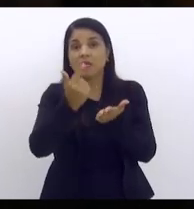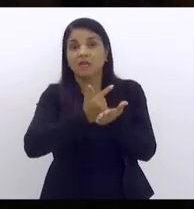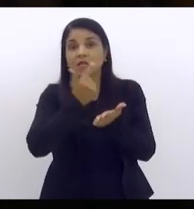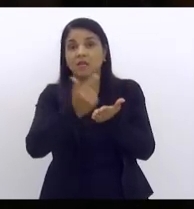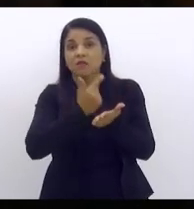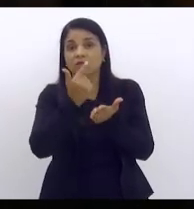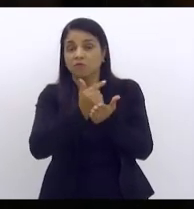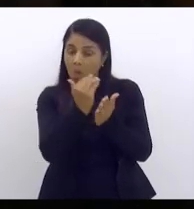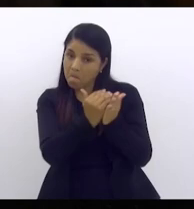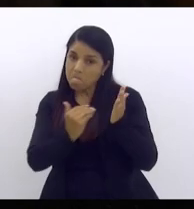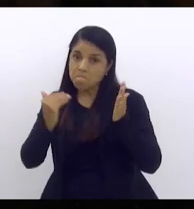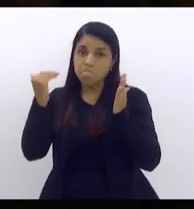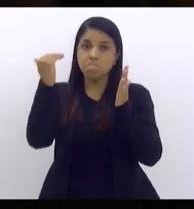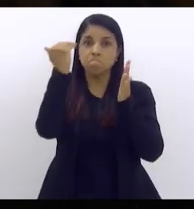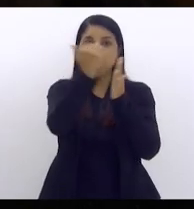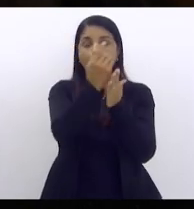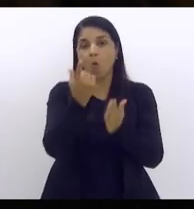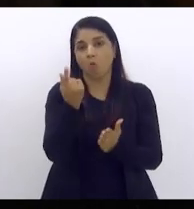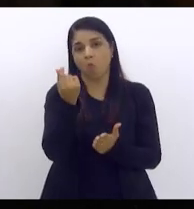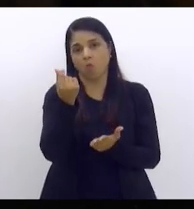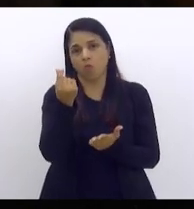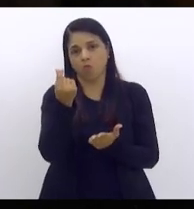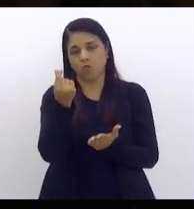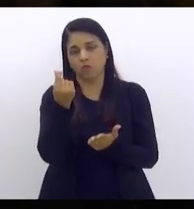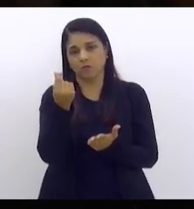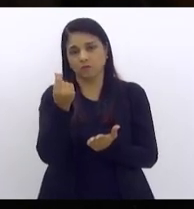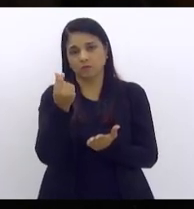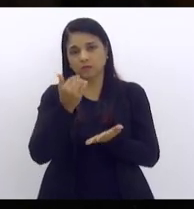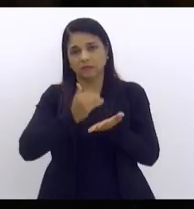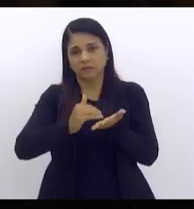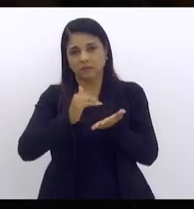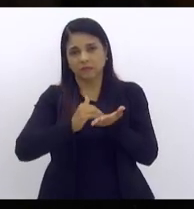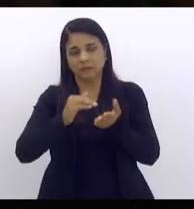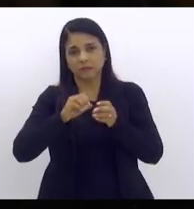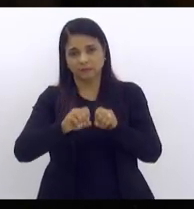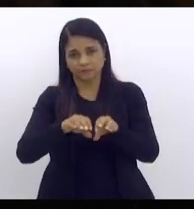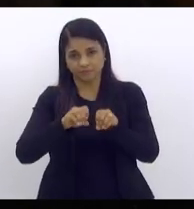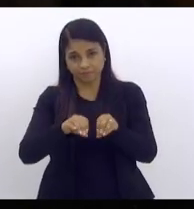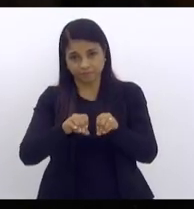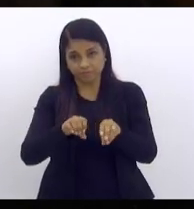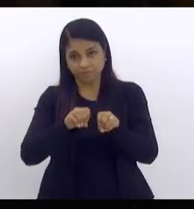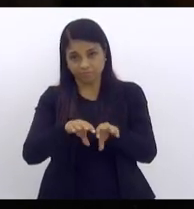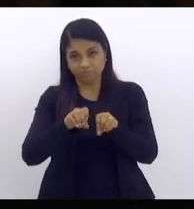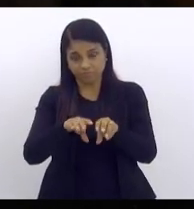na Secretaria de Educação. Para não falar